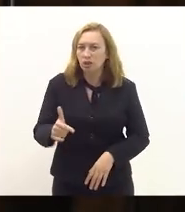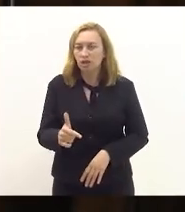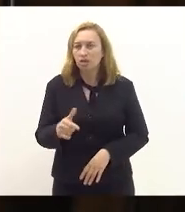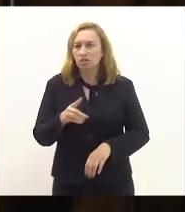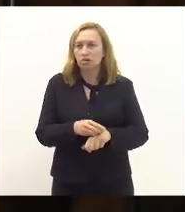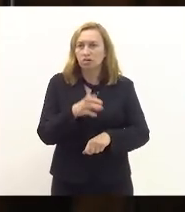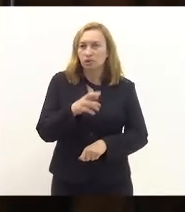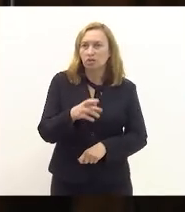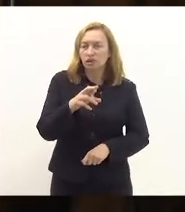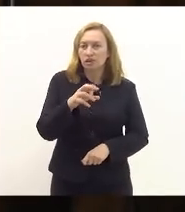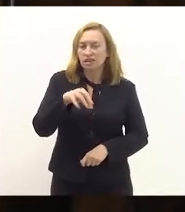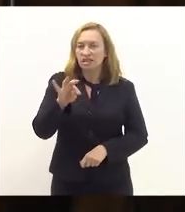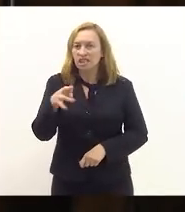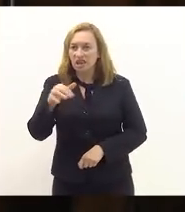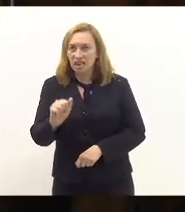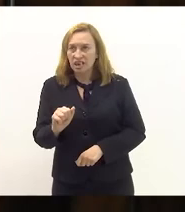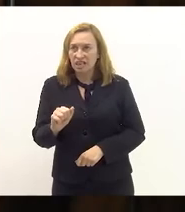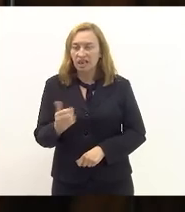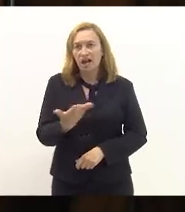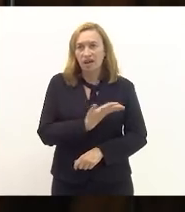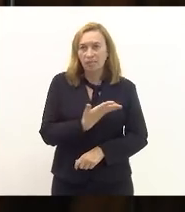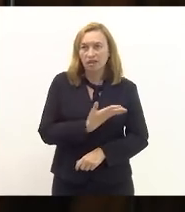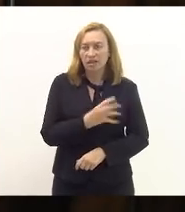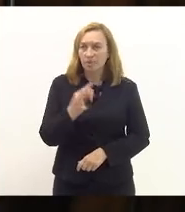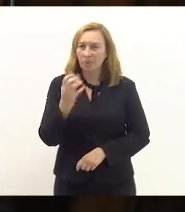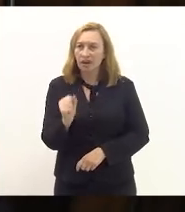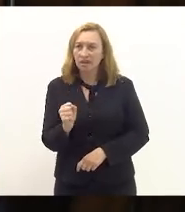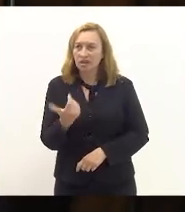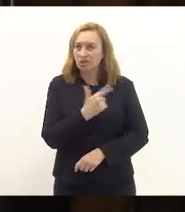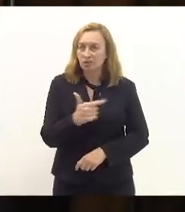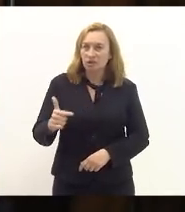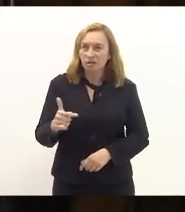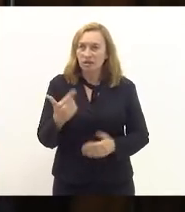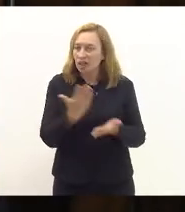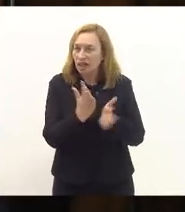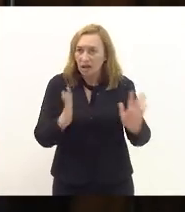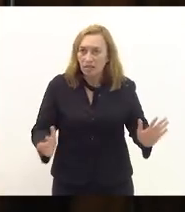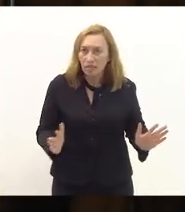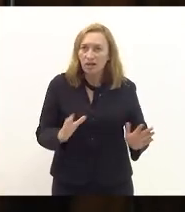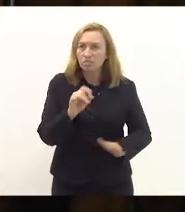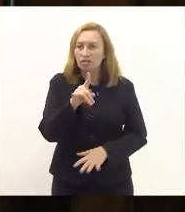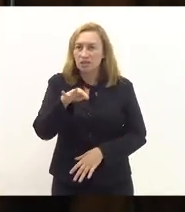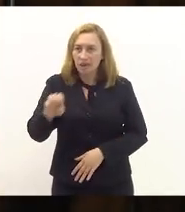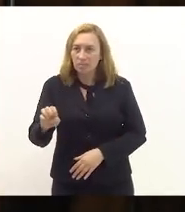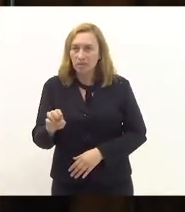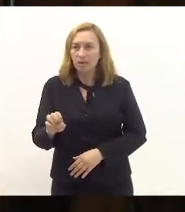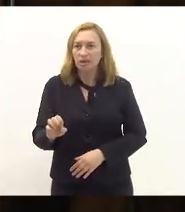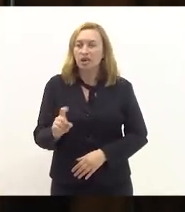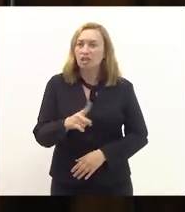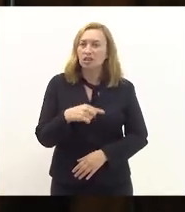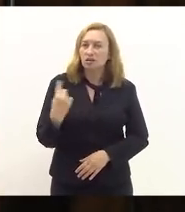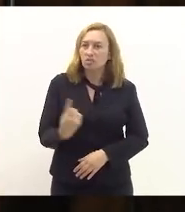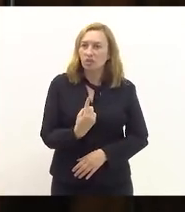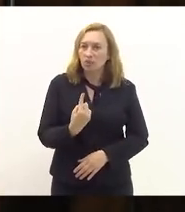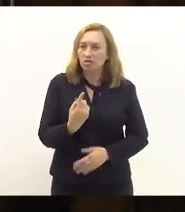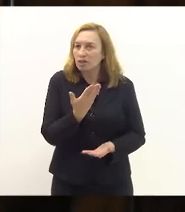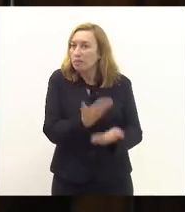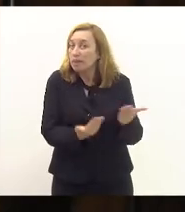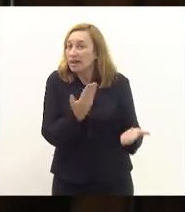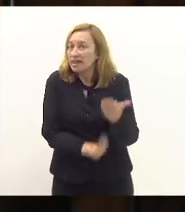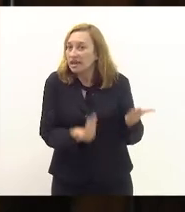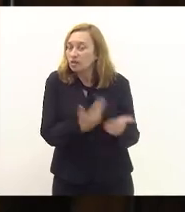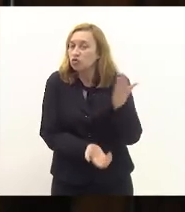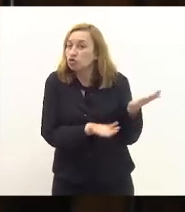doutora Lígia, minha amiga Marta, se não tivessem acabado com os CIEPs, nós não estaríamos perdendo